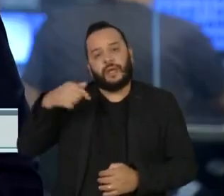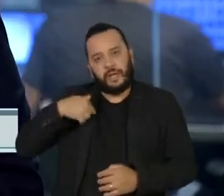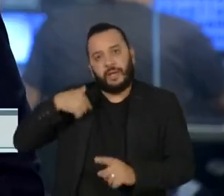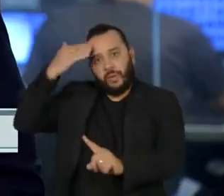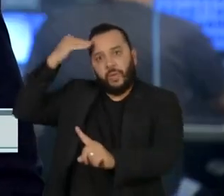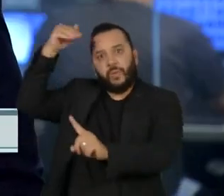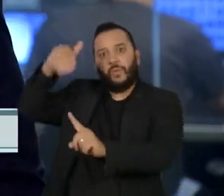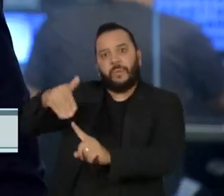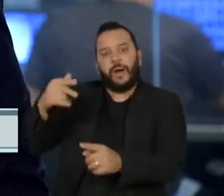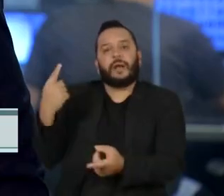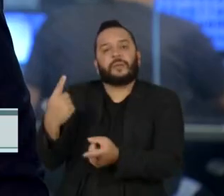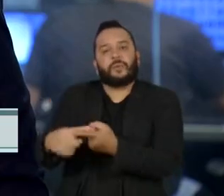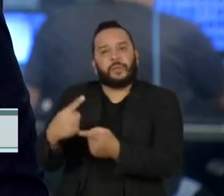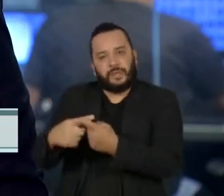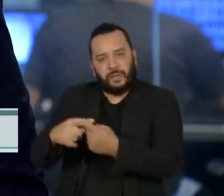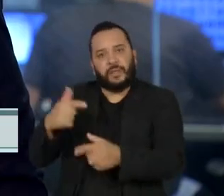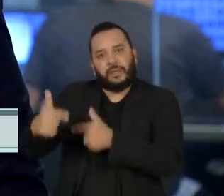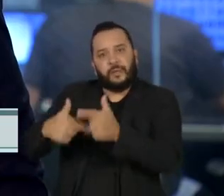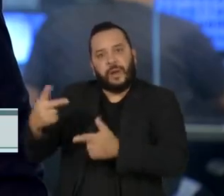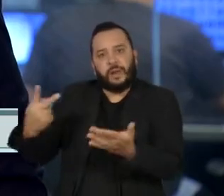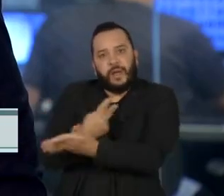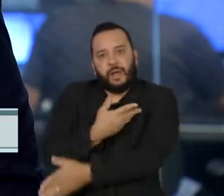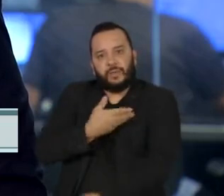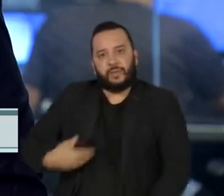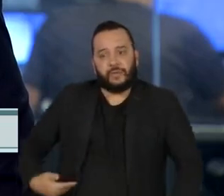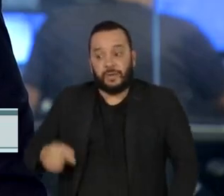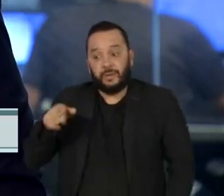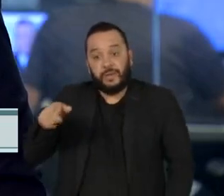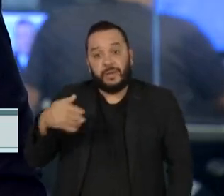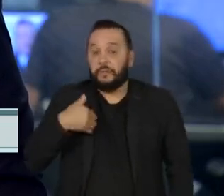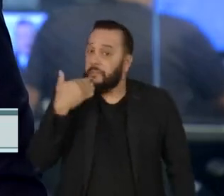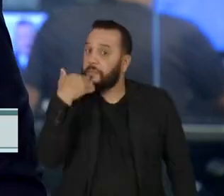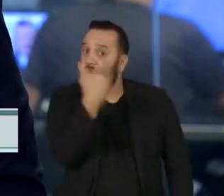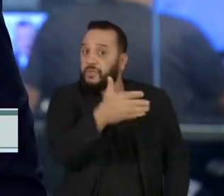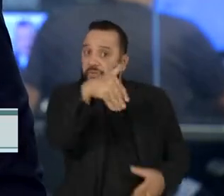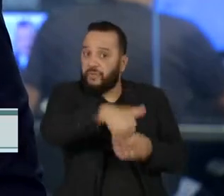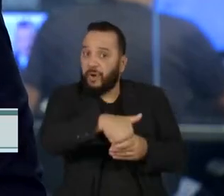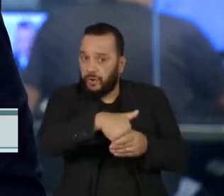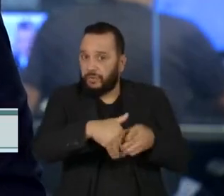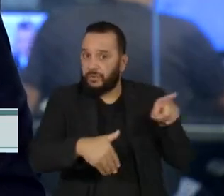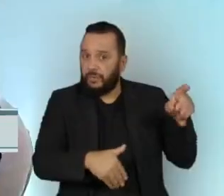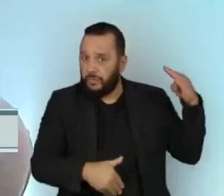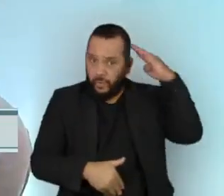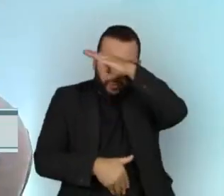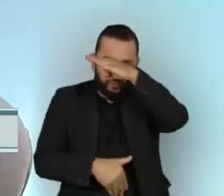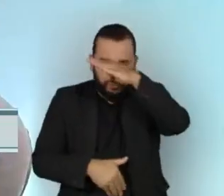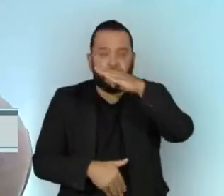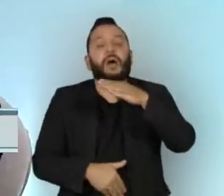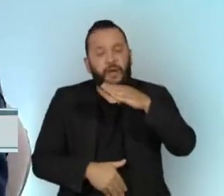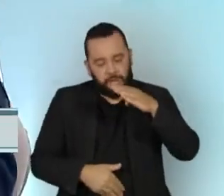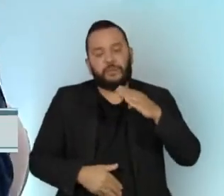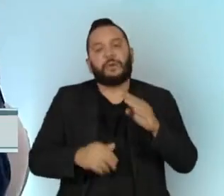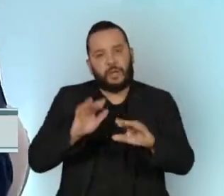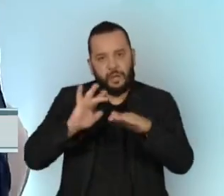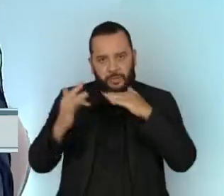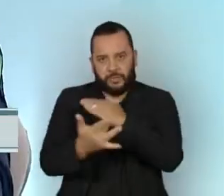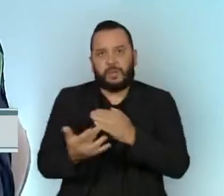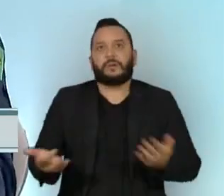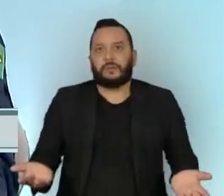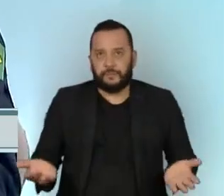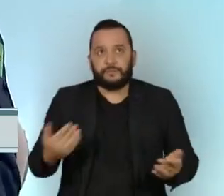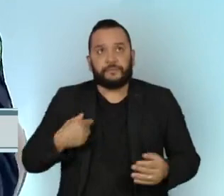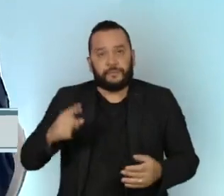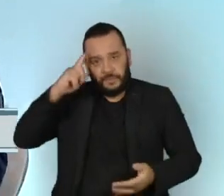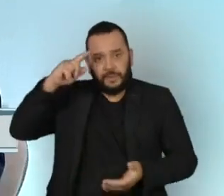durante a campanha eleitoral ele pediu votos para Jair bolsonaro em suas redes sociais a decisão da justiça federal